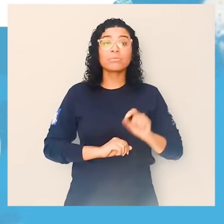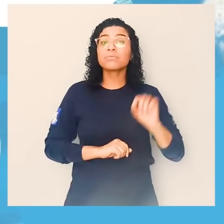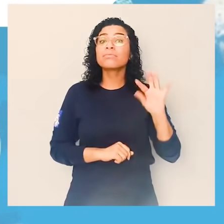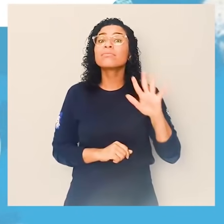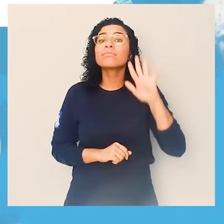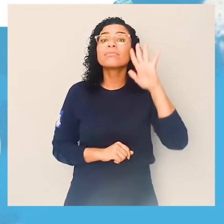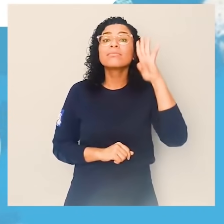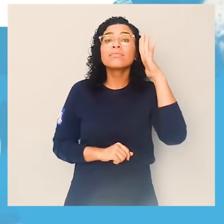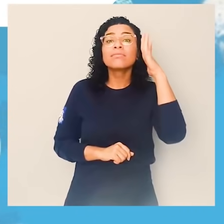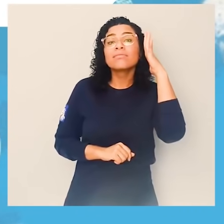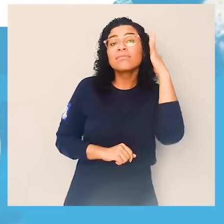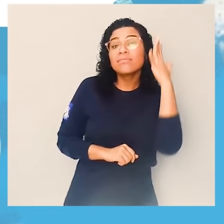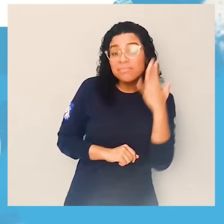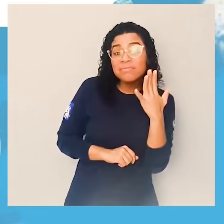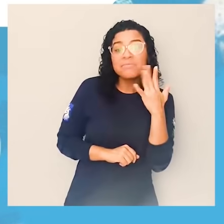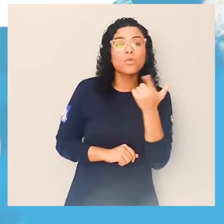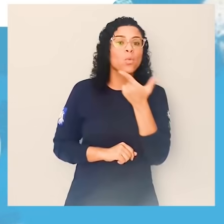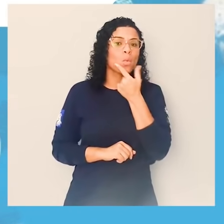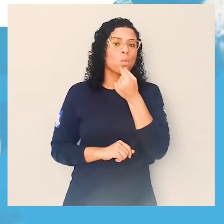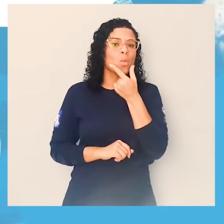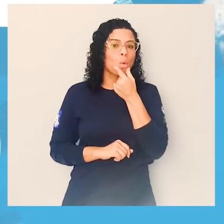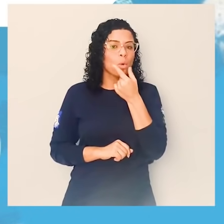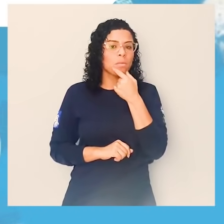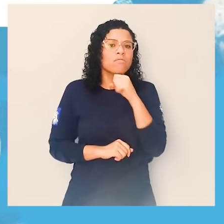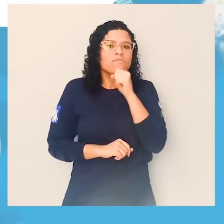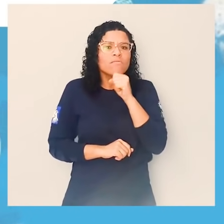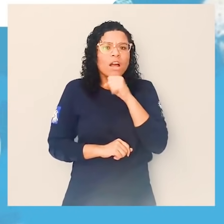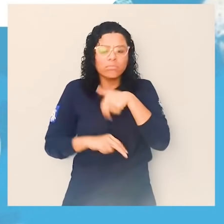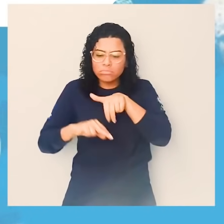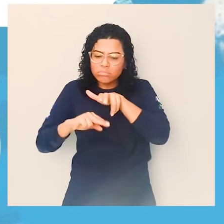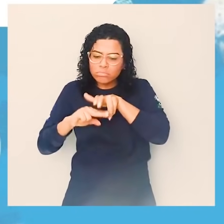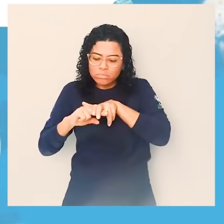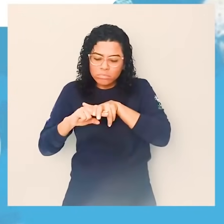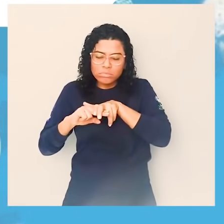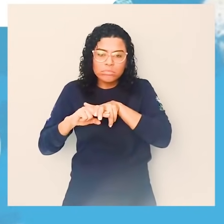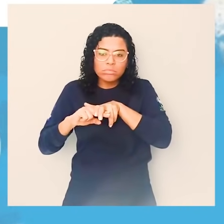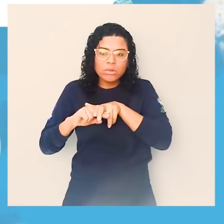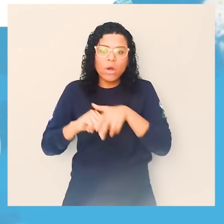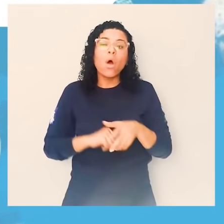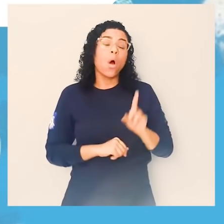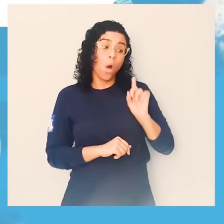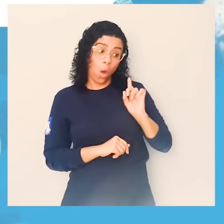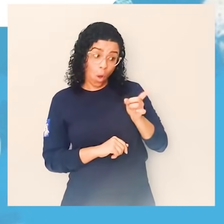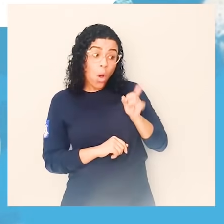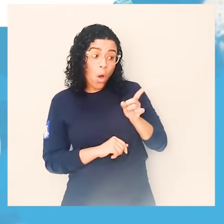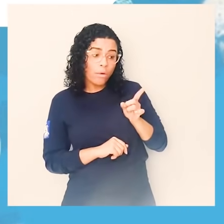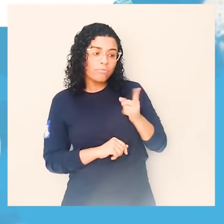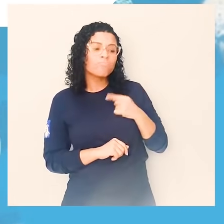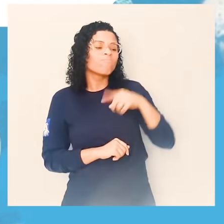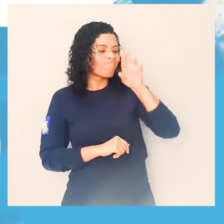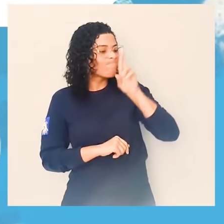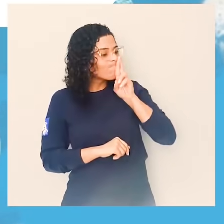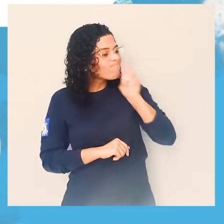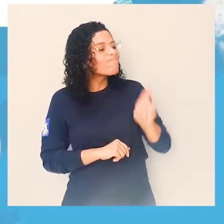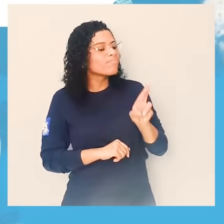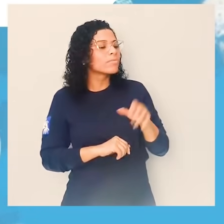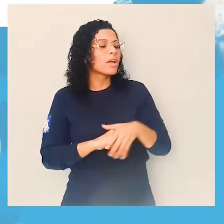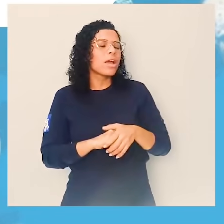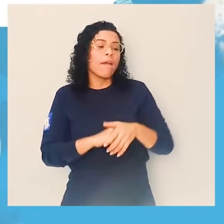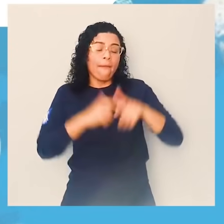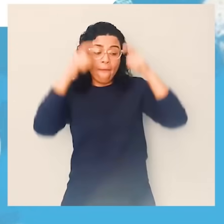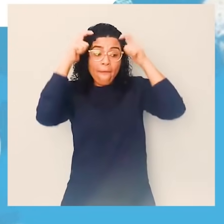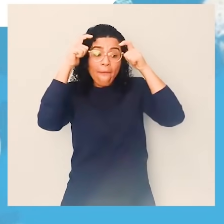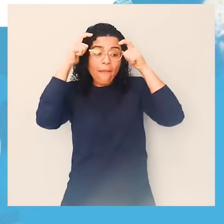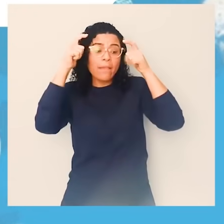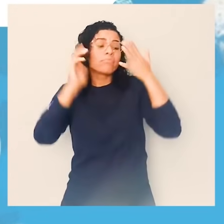De repente, o velho sossegou. Sentou junto do reizinho e disse, olha aqui, mocinho, esse negócio